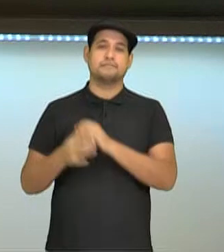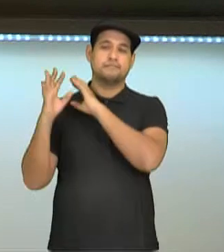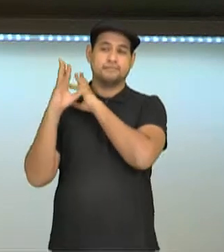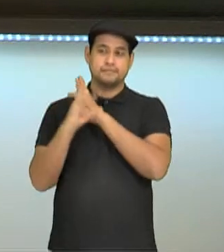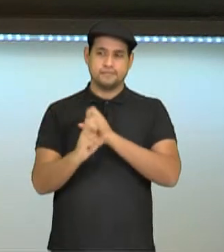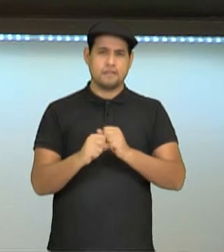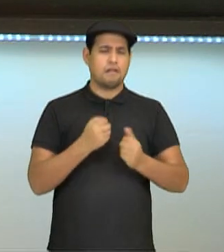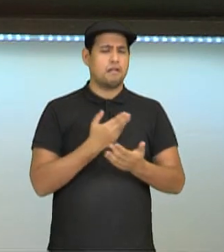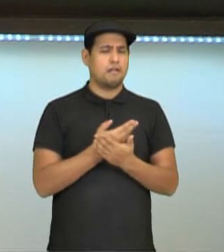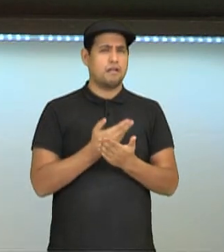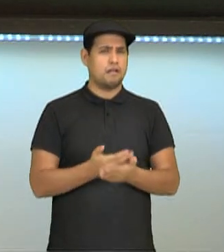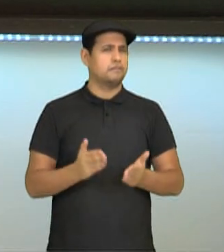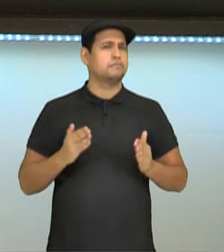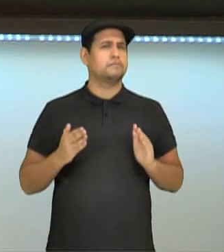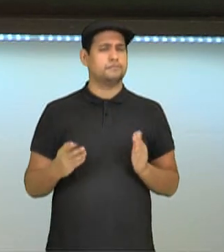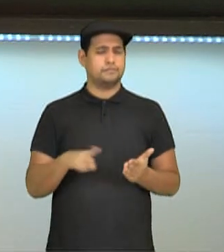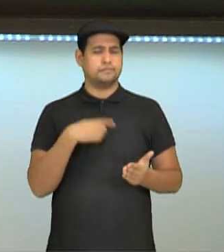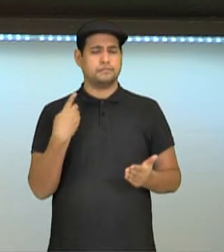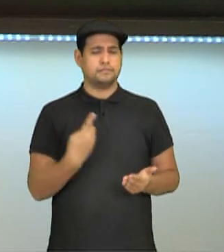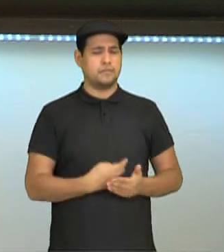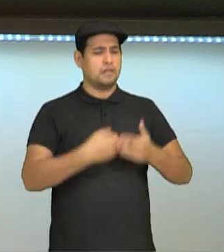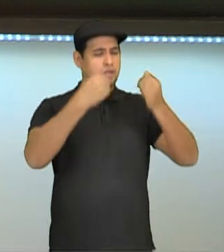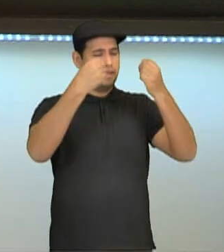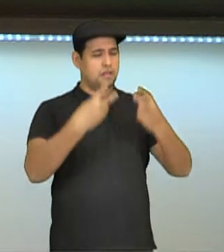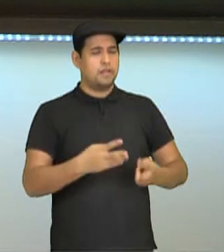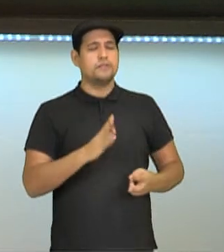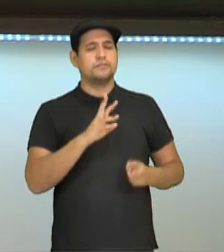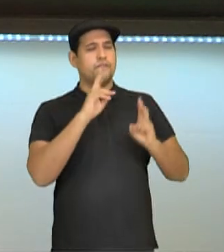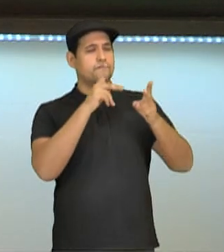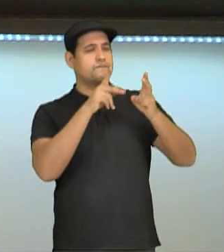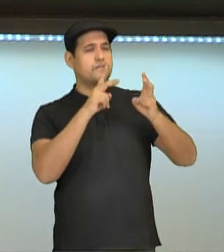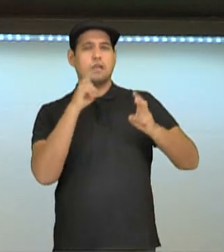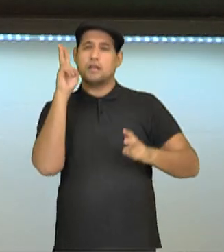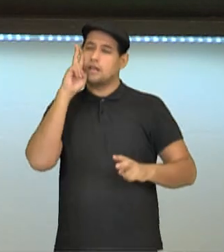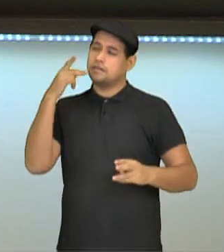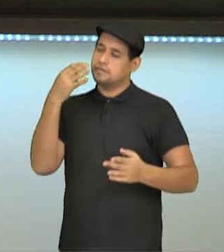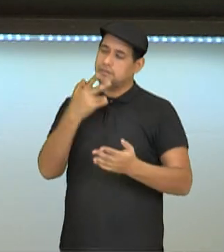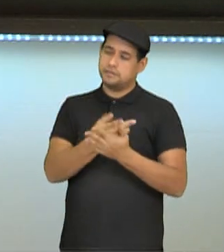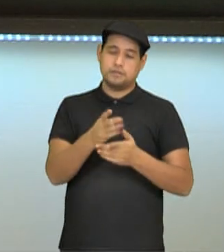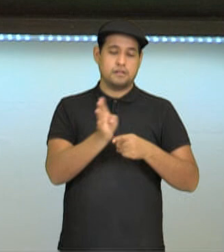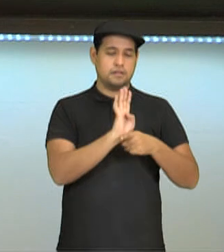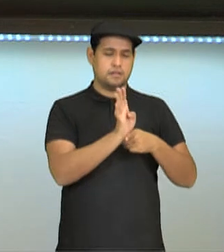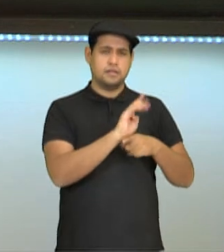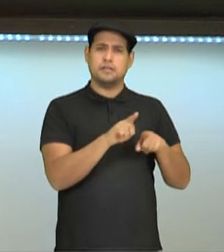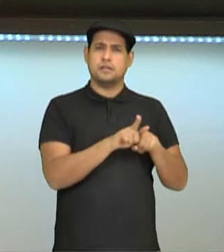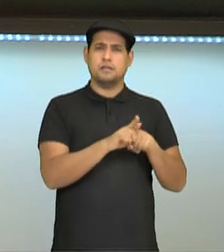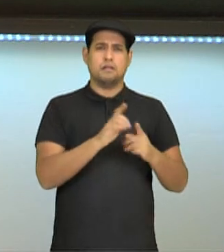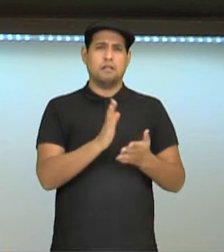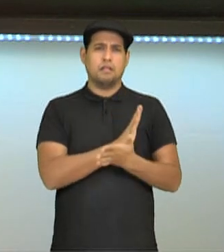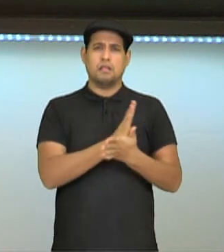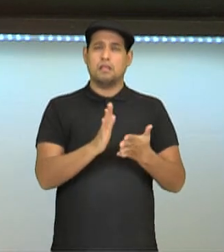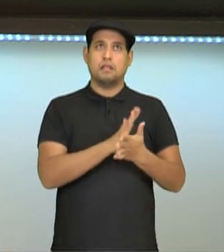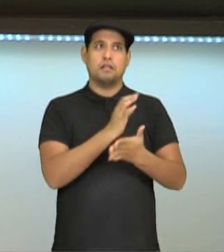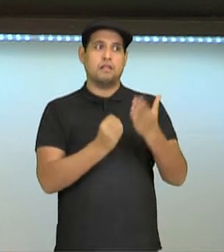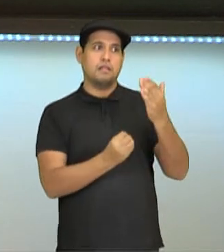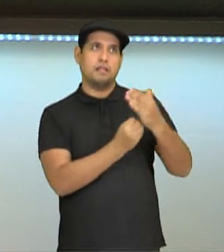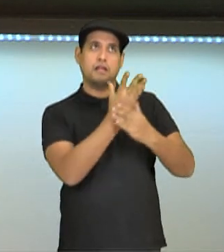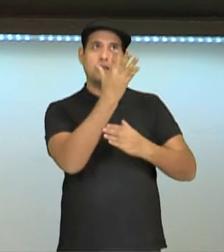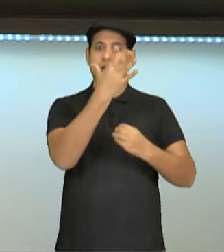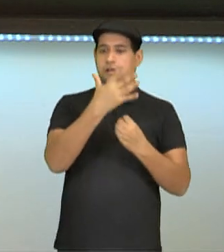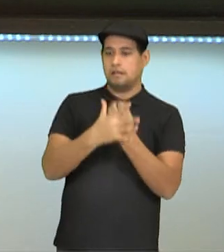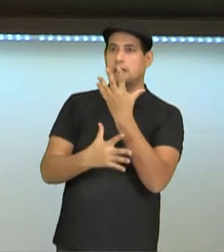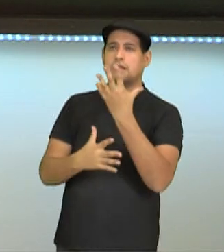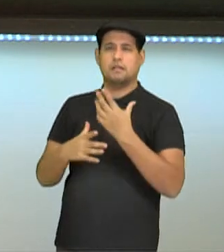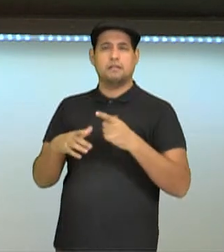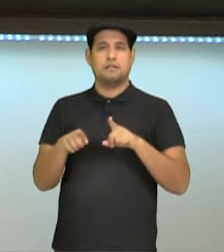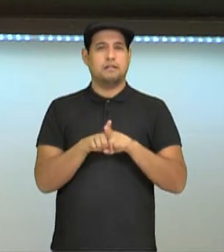nessa aula, né, nós vimos a história do cinema e alguns inventos, né,